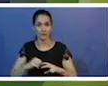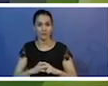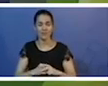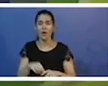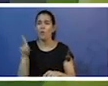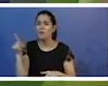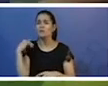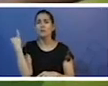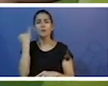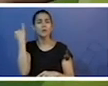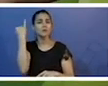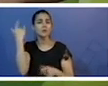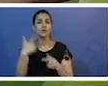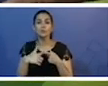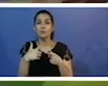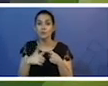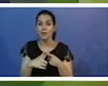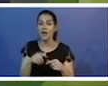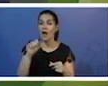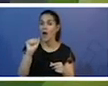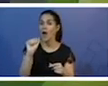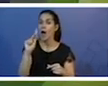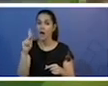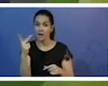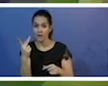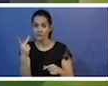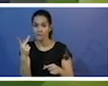muito importante. Ó. O segmento AH